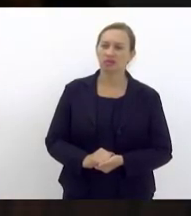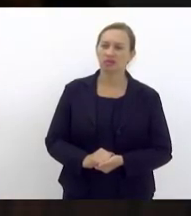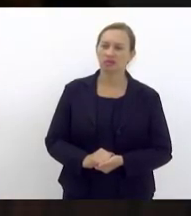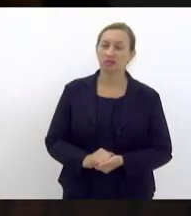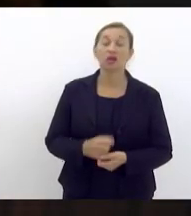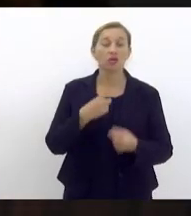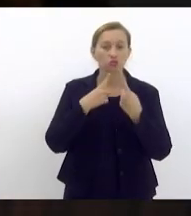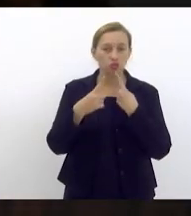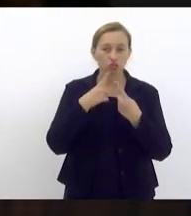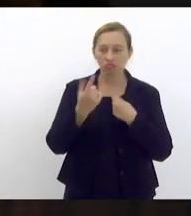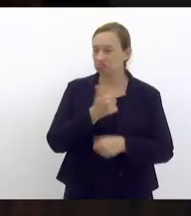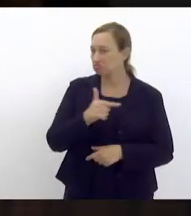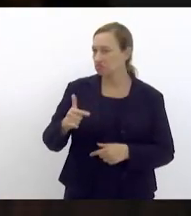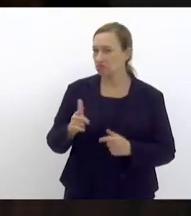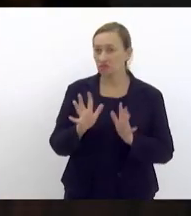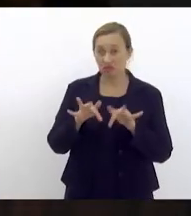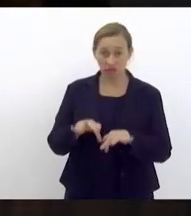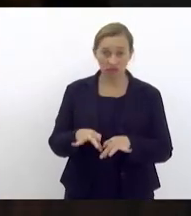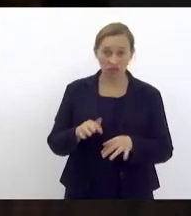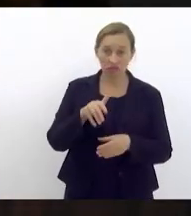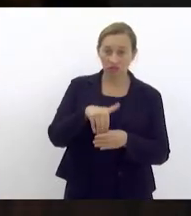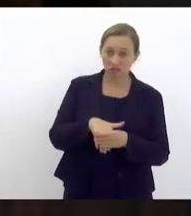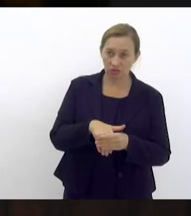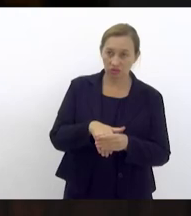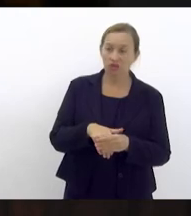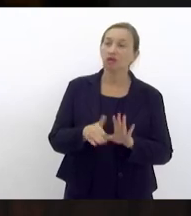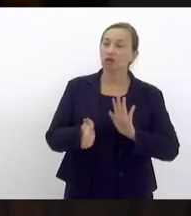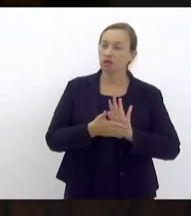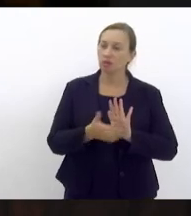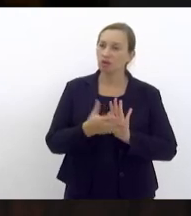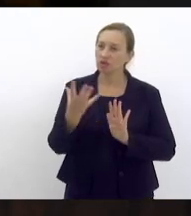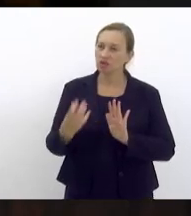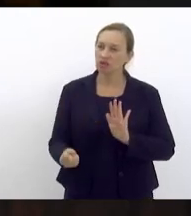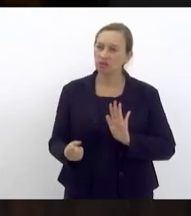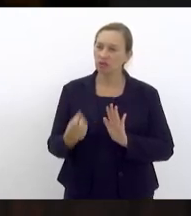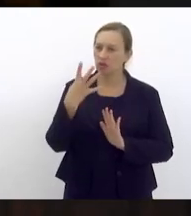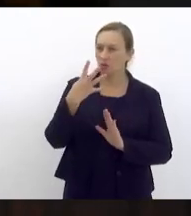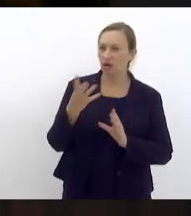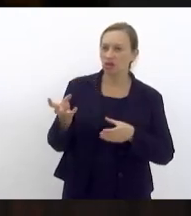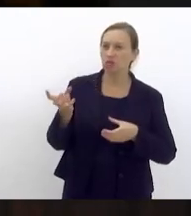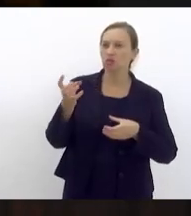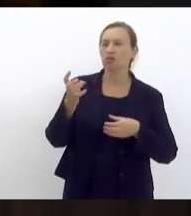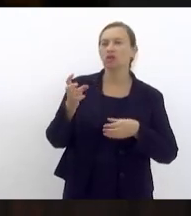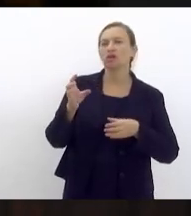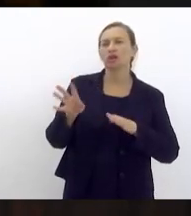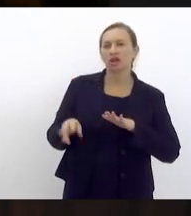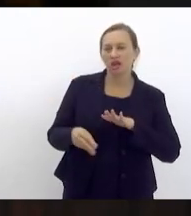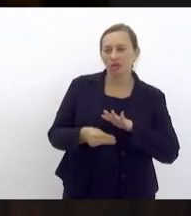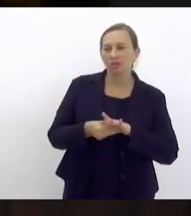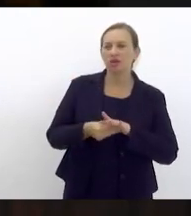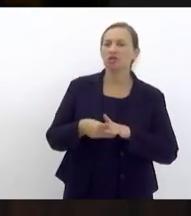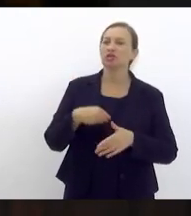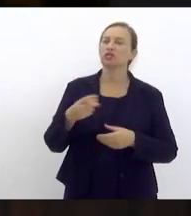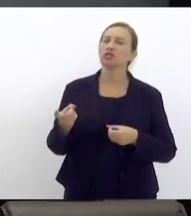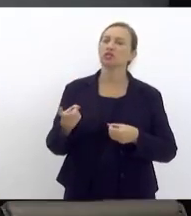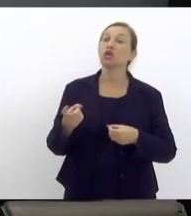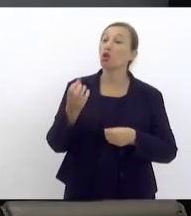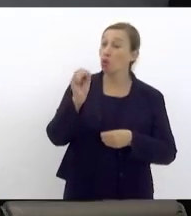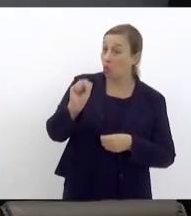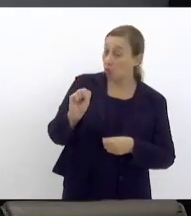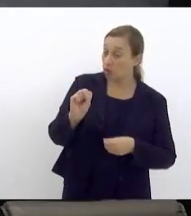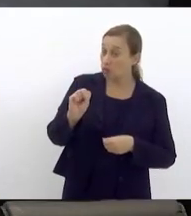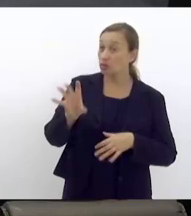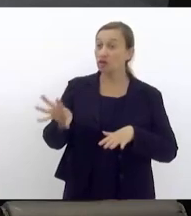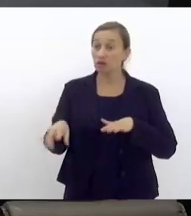em discussão nova no que querem discutir encerrado a discussão apresenta proposta recebeu quatro emendas e retorna 8